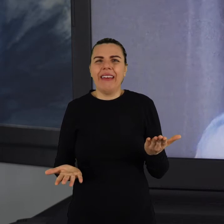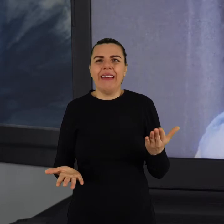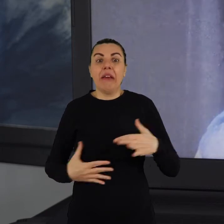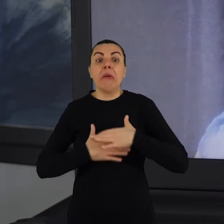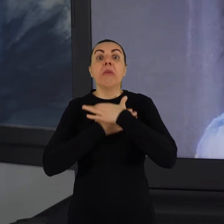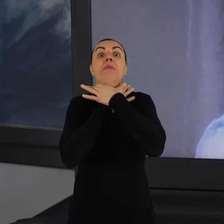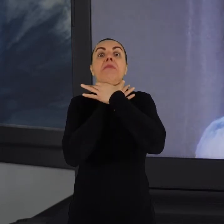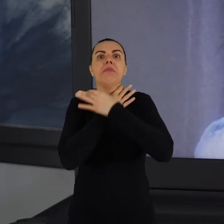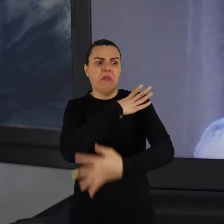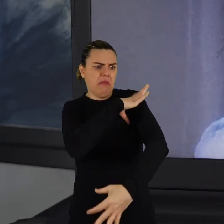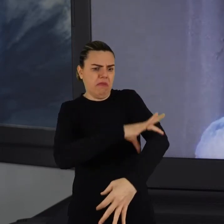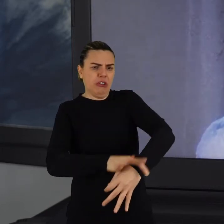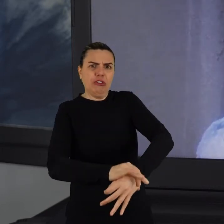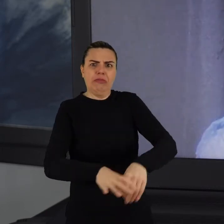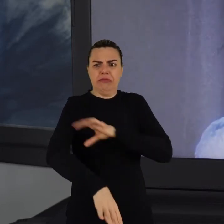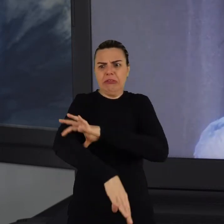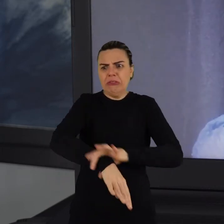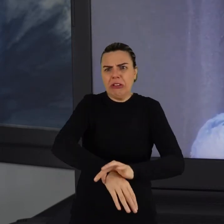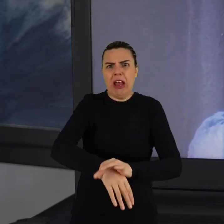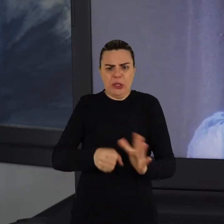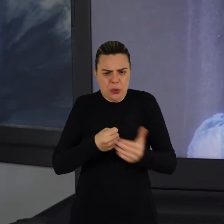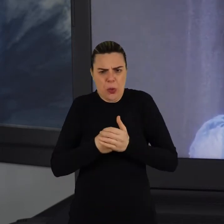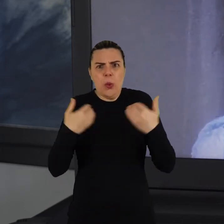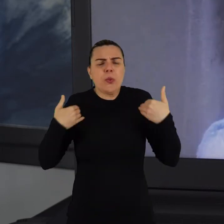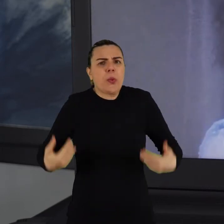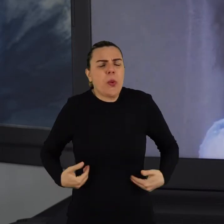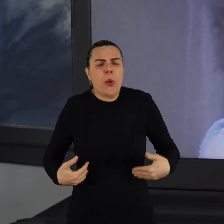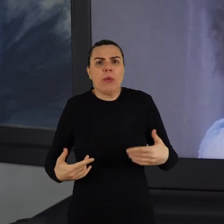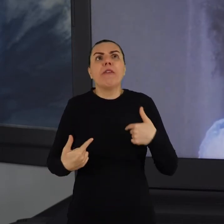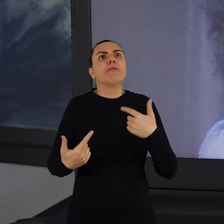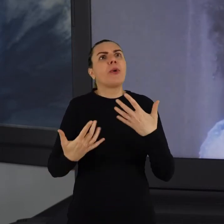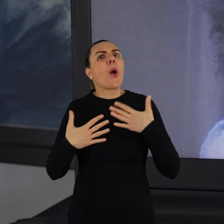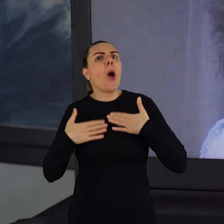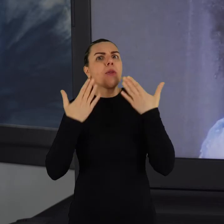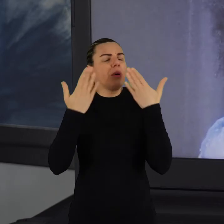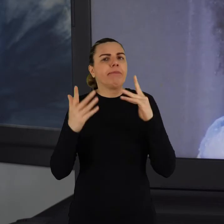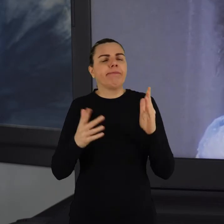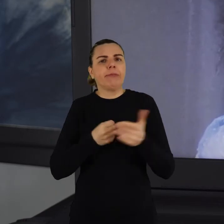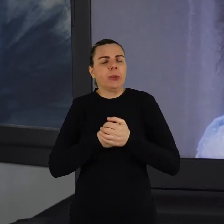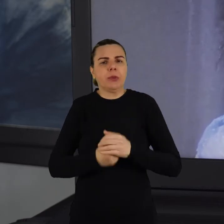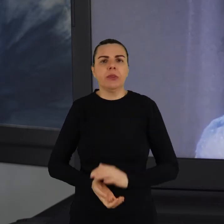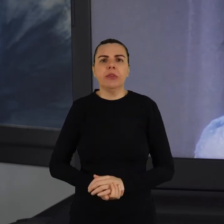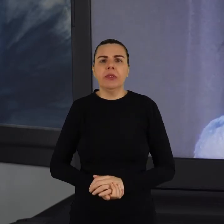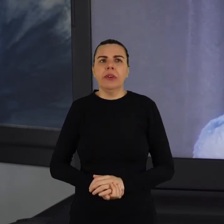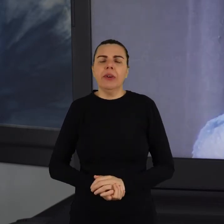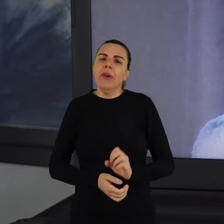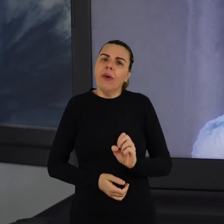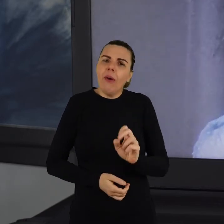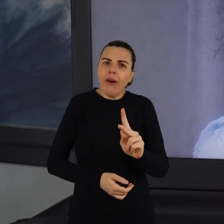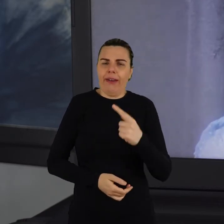que cobria meu corpo, escondia as coisas que eu mais gostava de mostrar no meu corpo. Imagem na tela do notebook. Eu